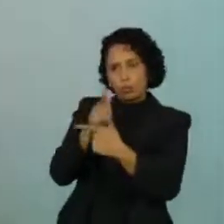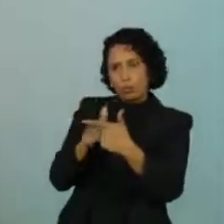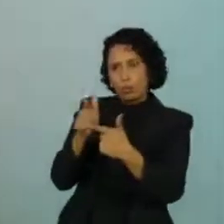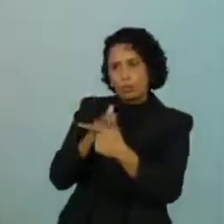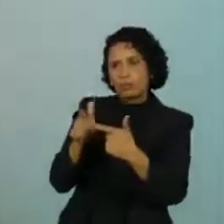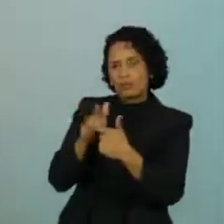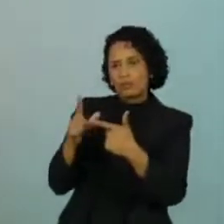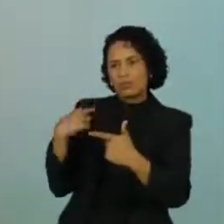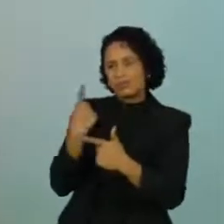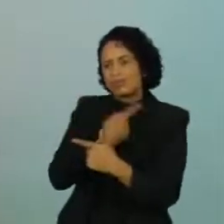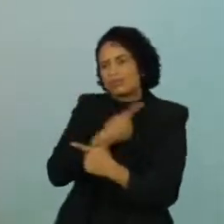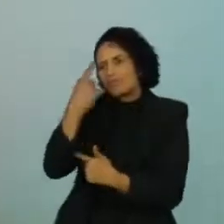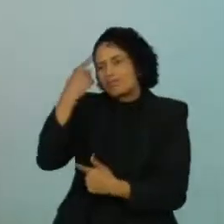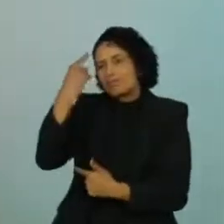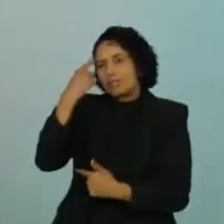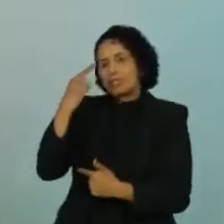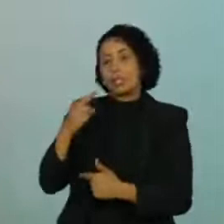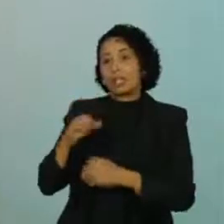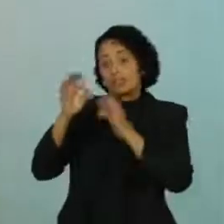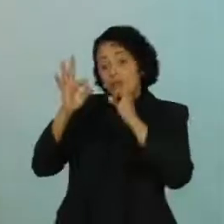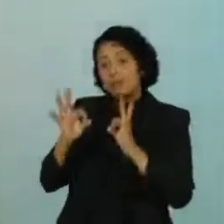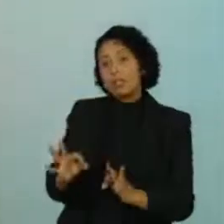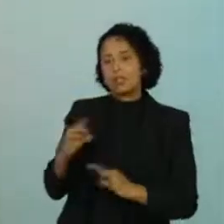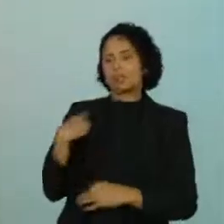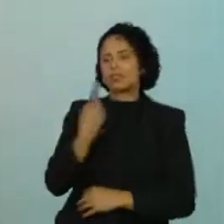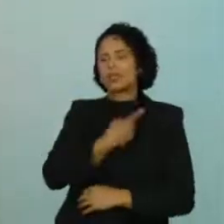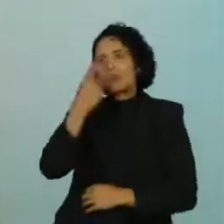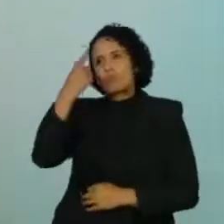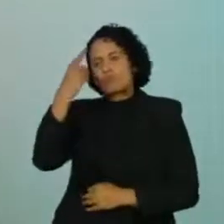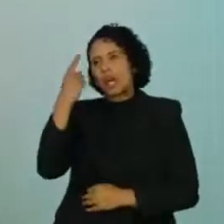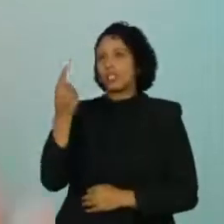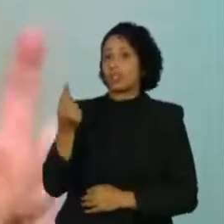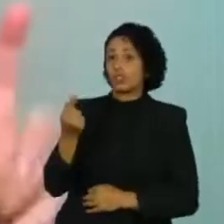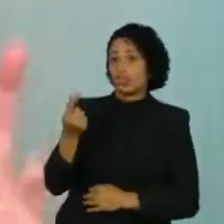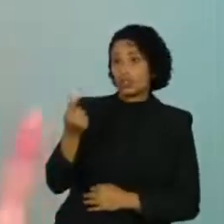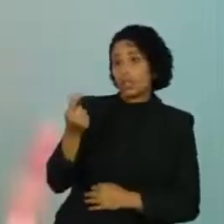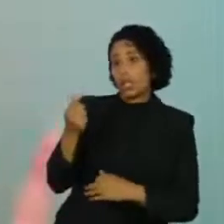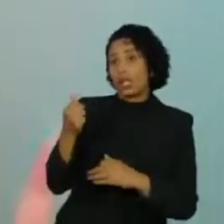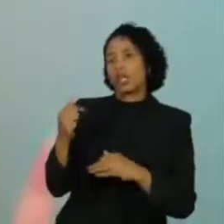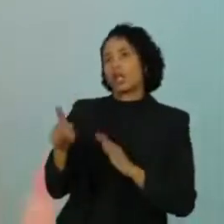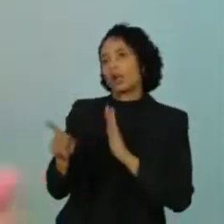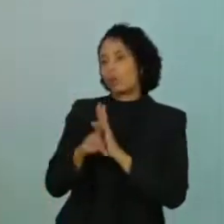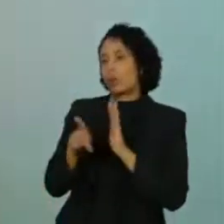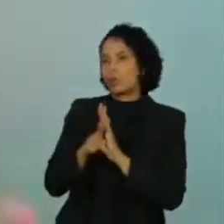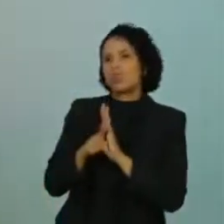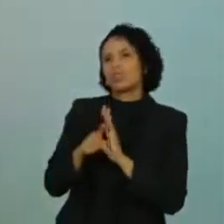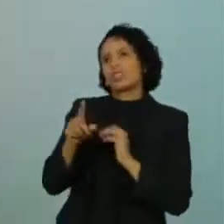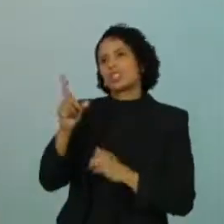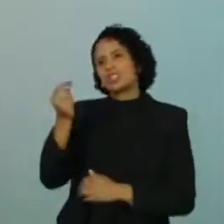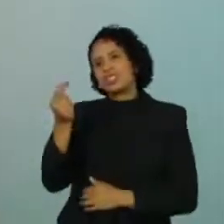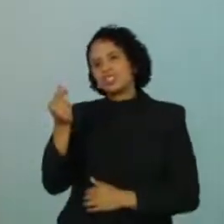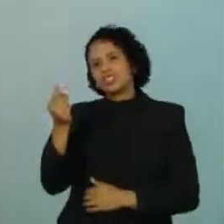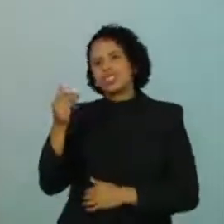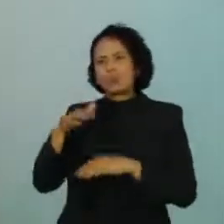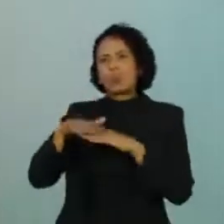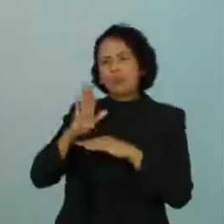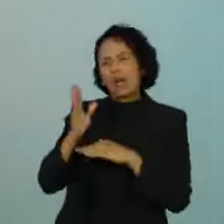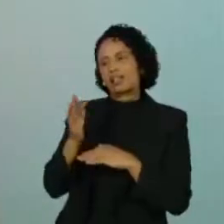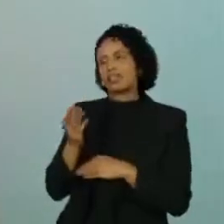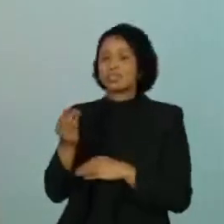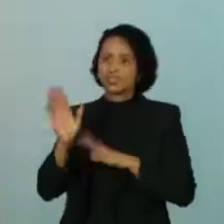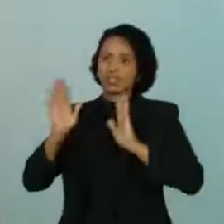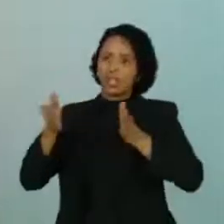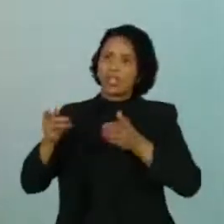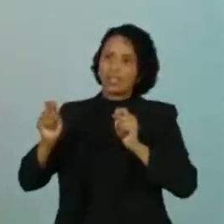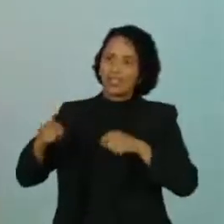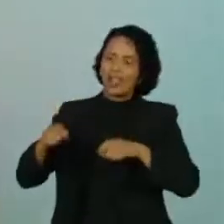O ideal seria a gente pensar naquele momento que a gente está com dinheiro, vamos dizer assim, sobrando, né? Ele não está fazendo tanta falta, a gente